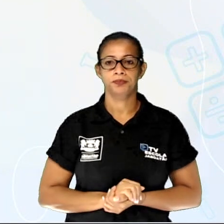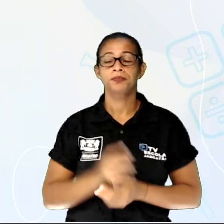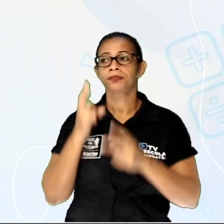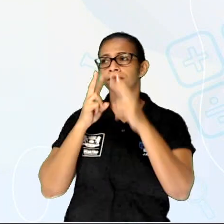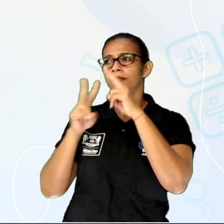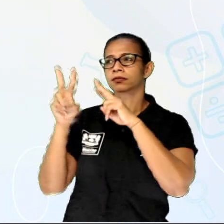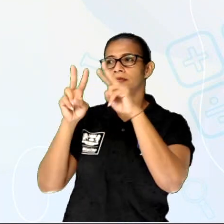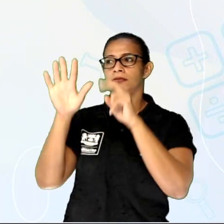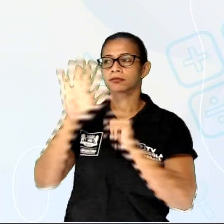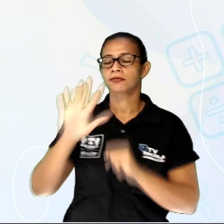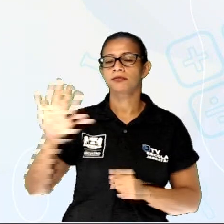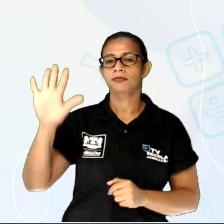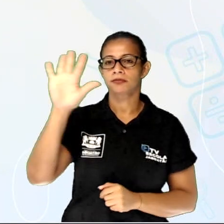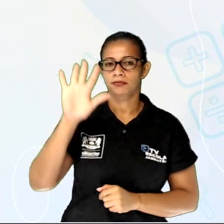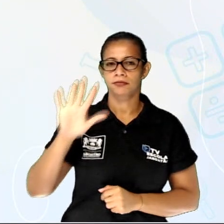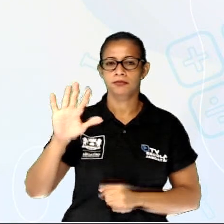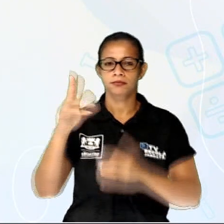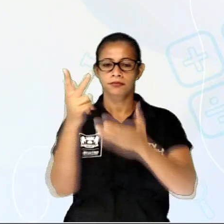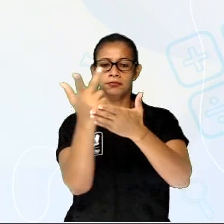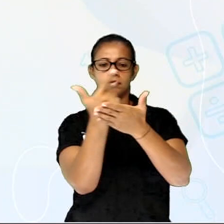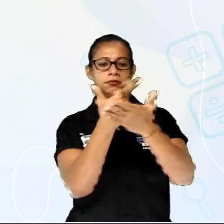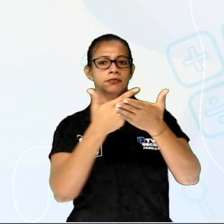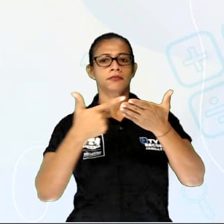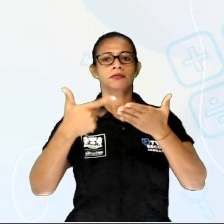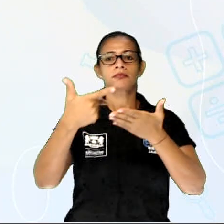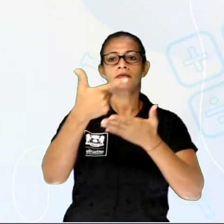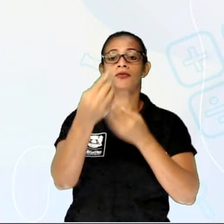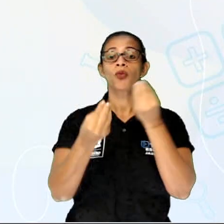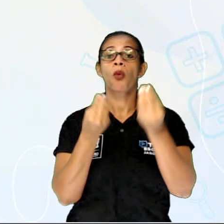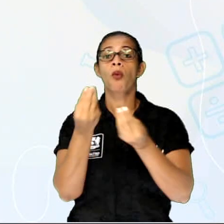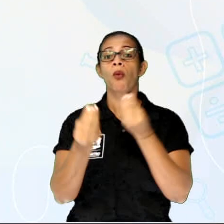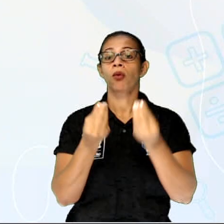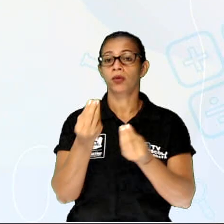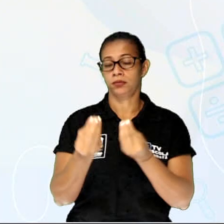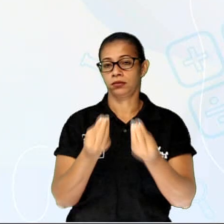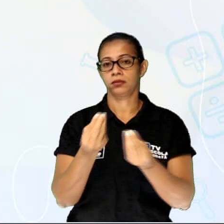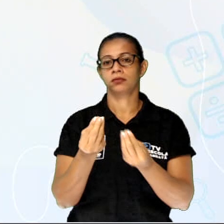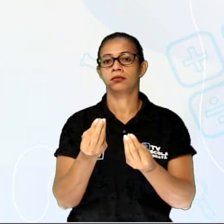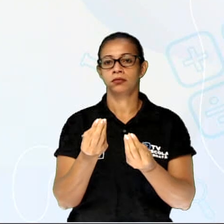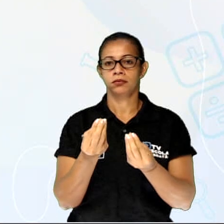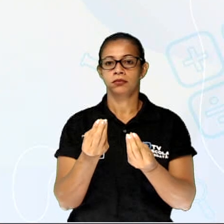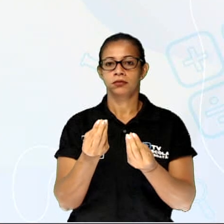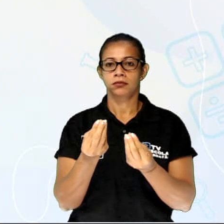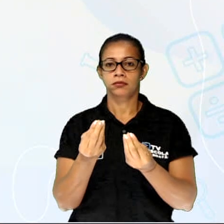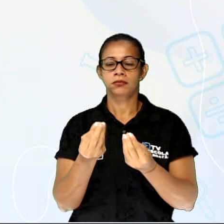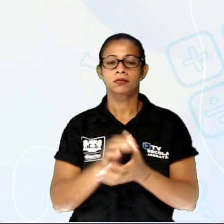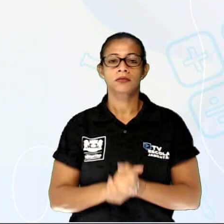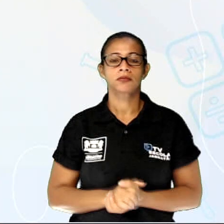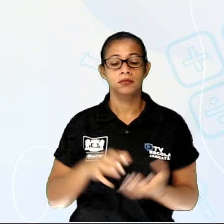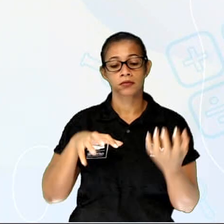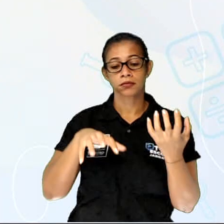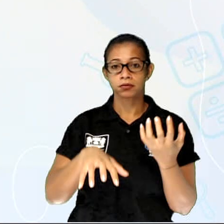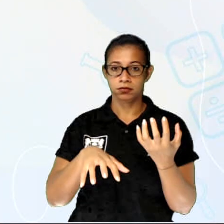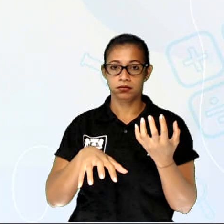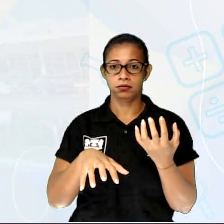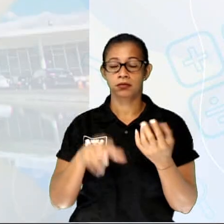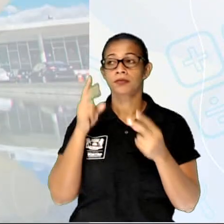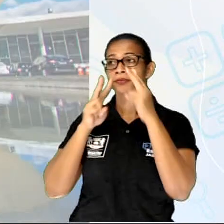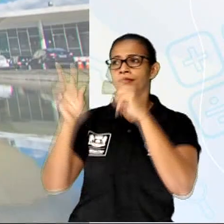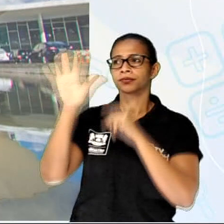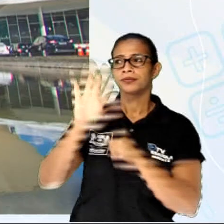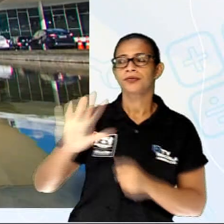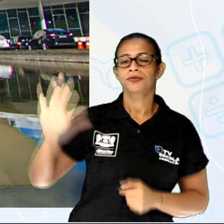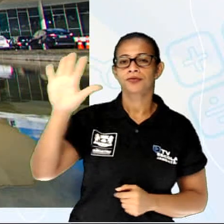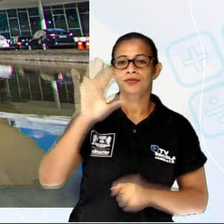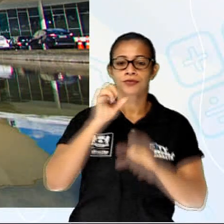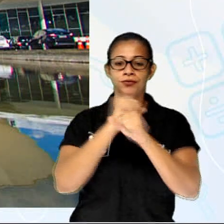esboço do que viria a ser Brasília, não é? Aqui nós temos já uma imagem de Brasília em construção.